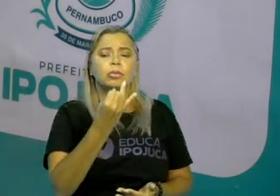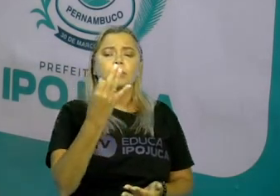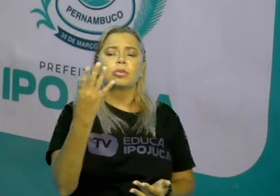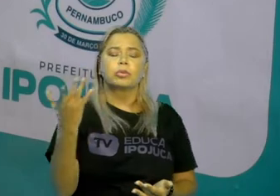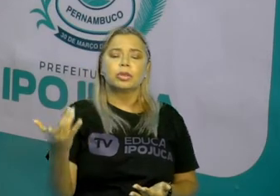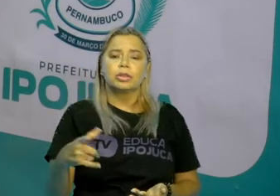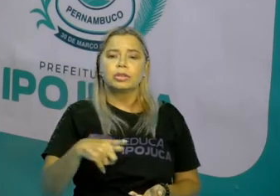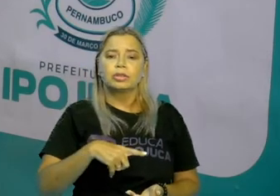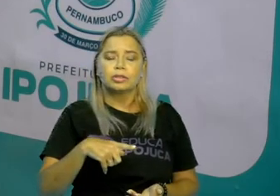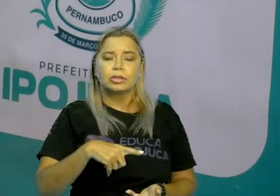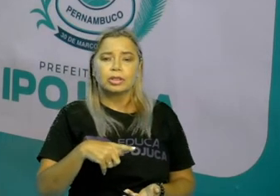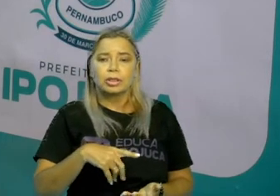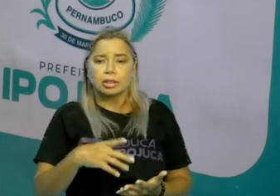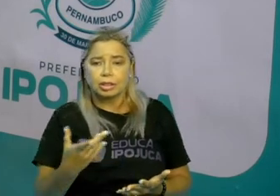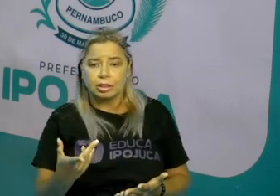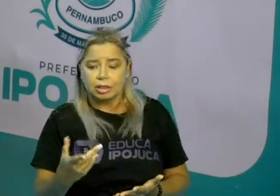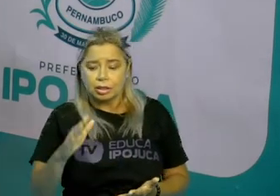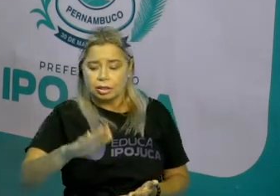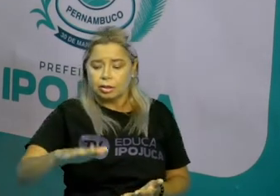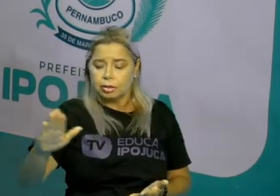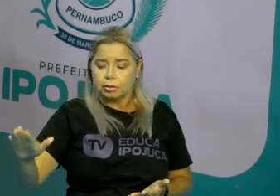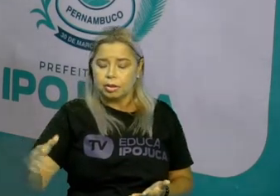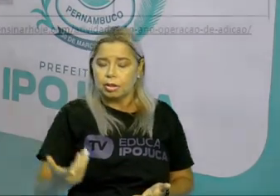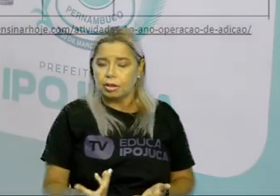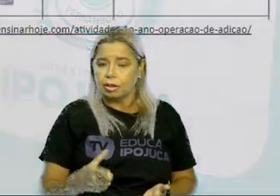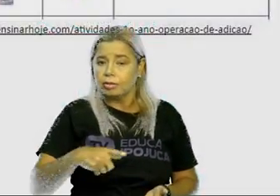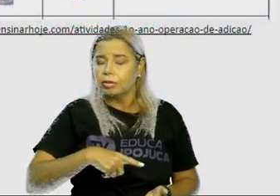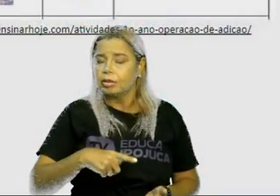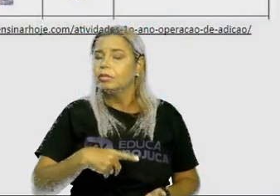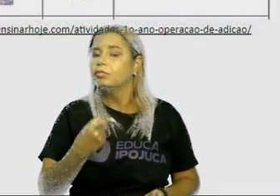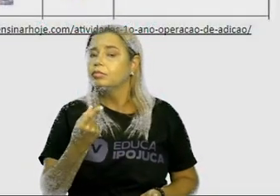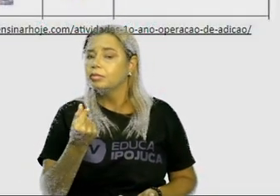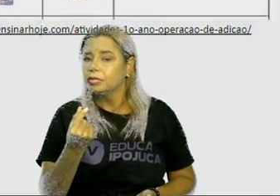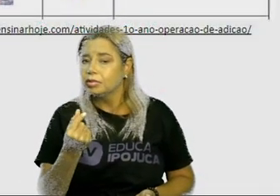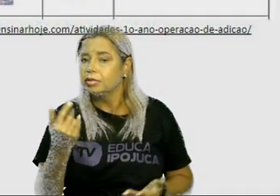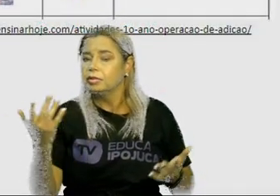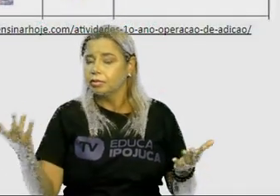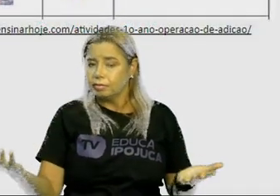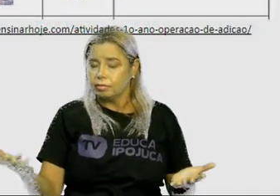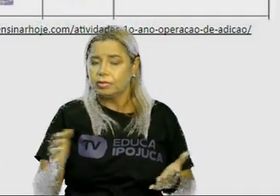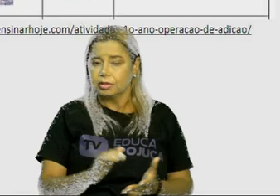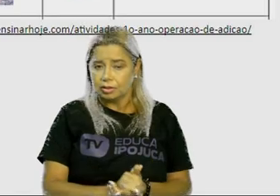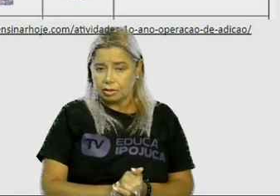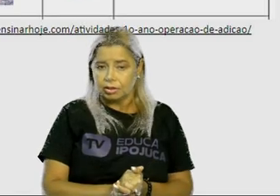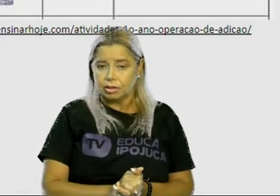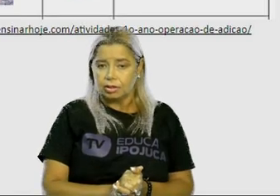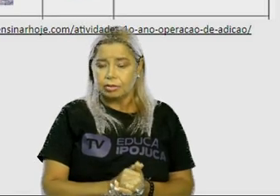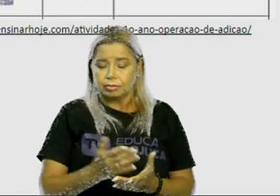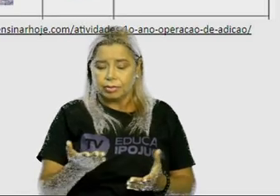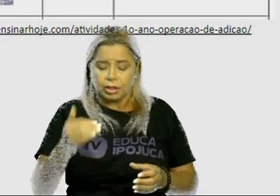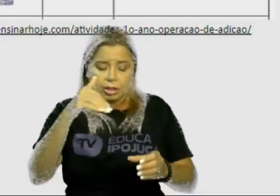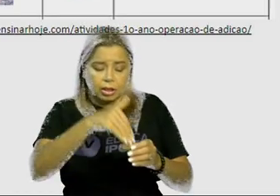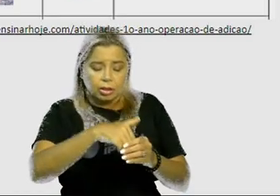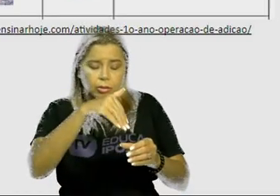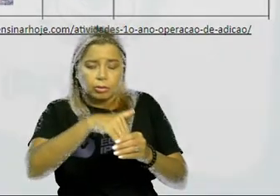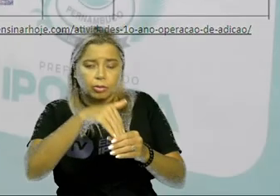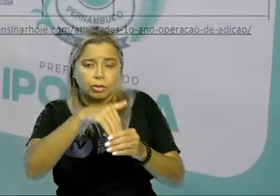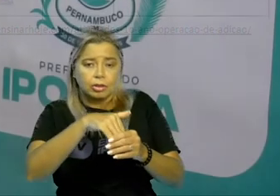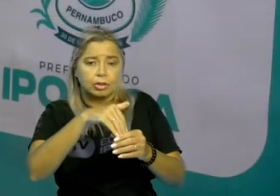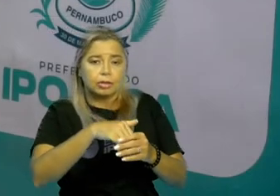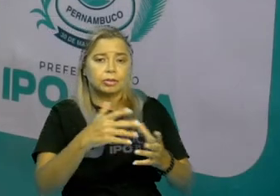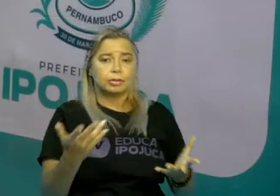gente vai descobrir economizou mais que economizou mais é quem vai ter a maior quantidade em dinheiro